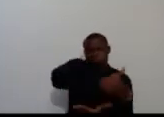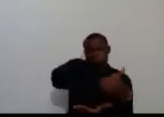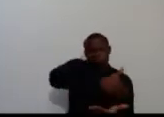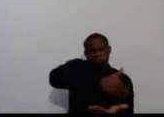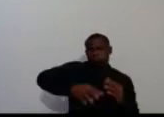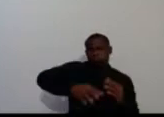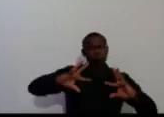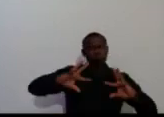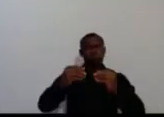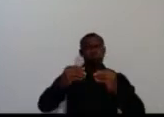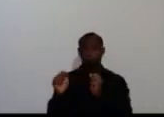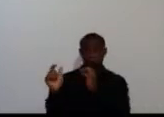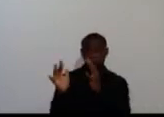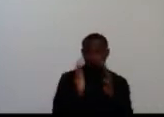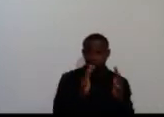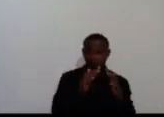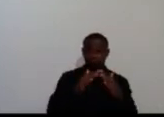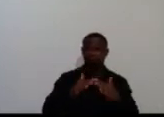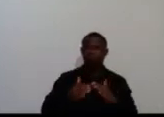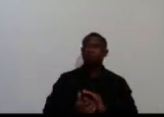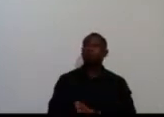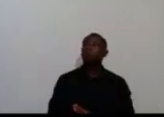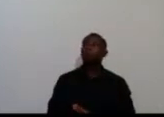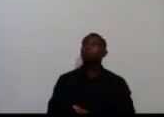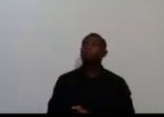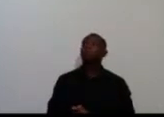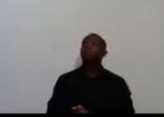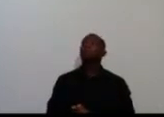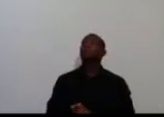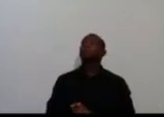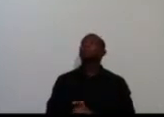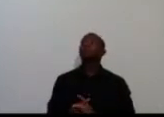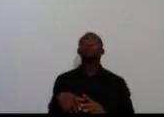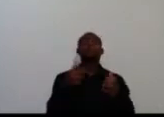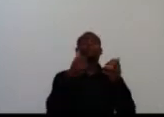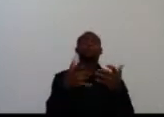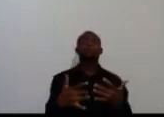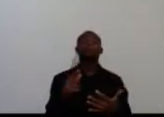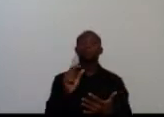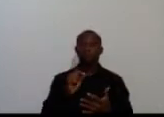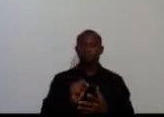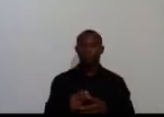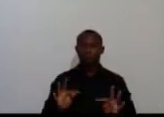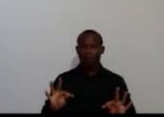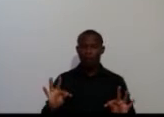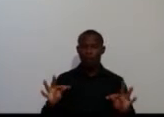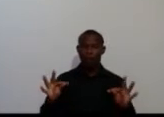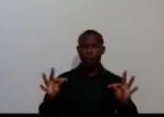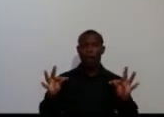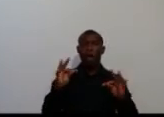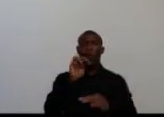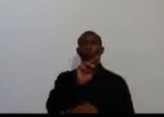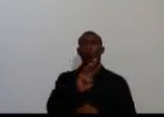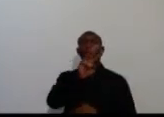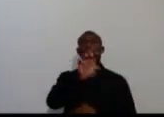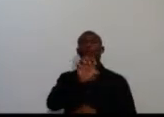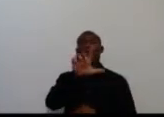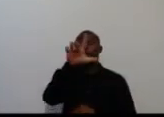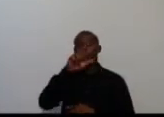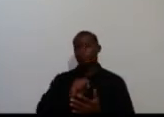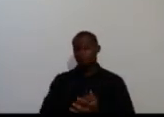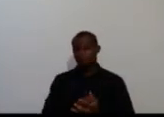O que é que eu trago agora? Eu trago uma evolução da web. Não sei se vocês lembram, se vocês são muito jovens ou não, na